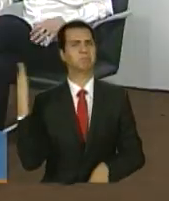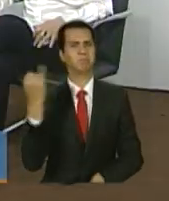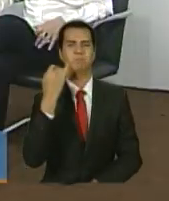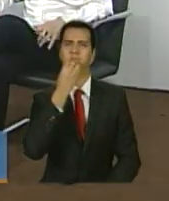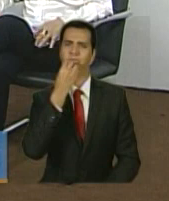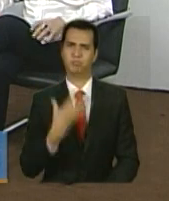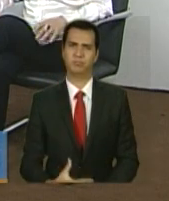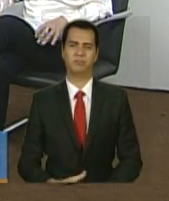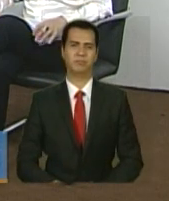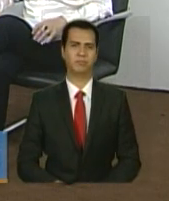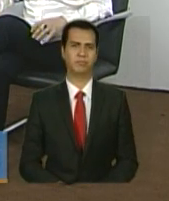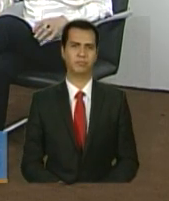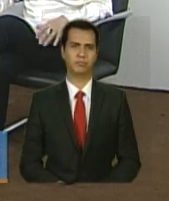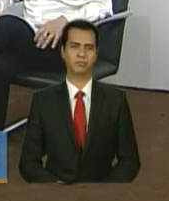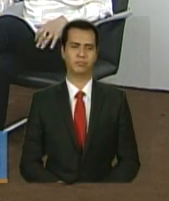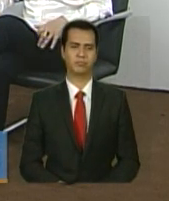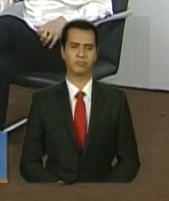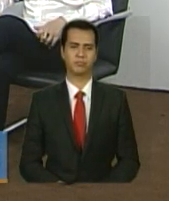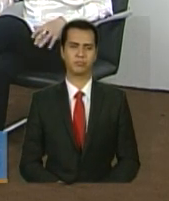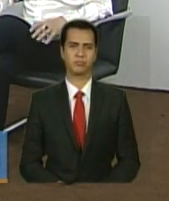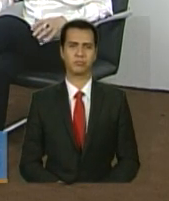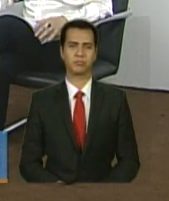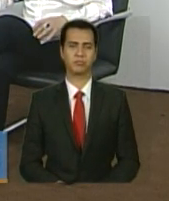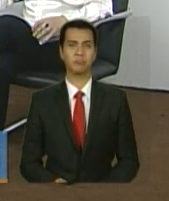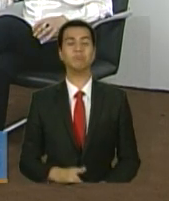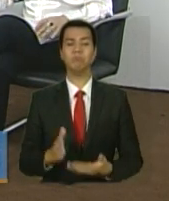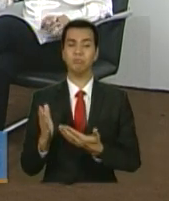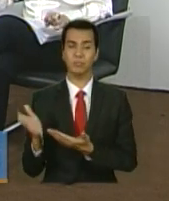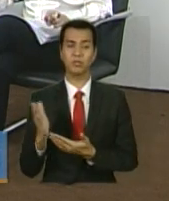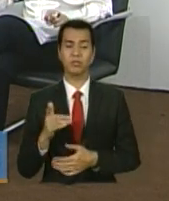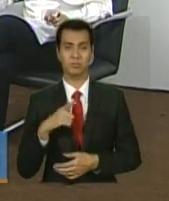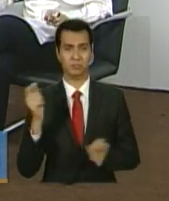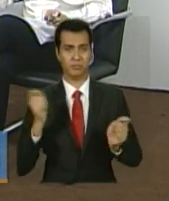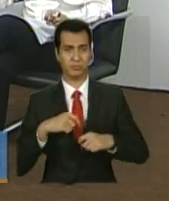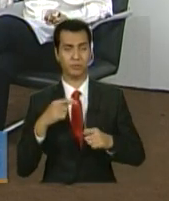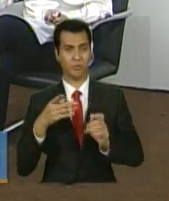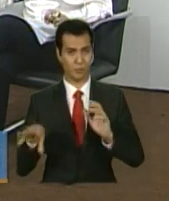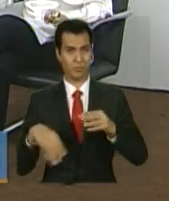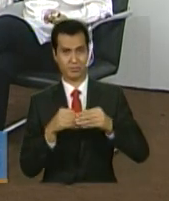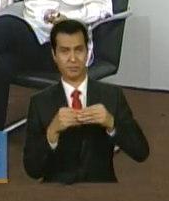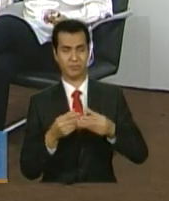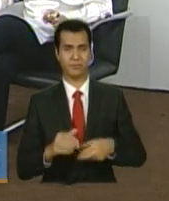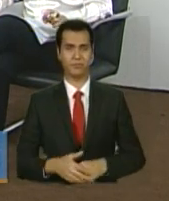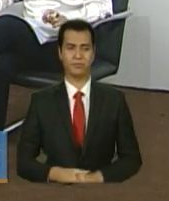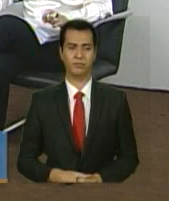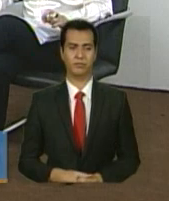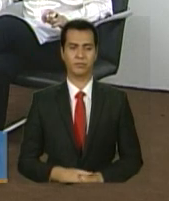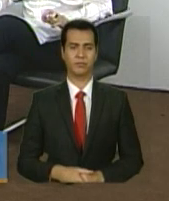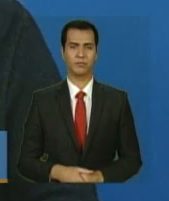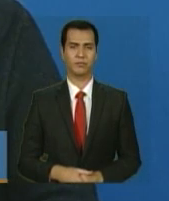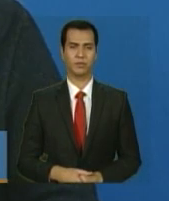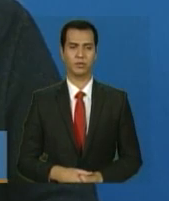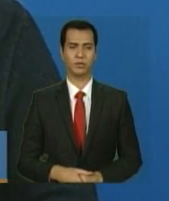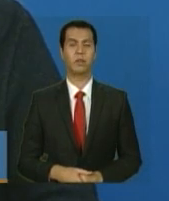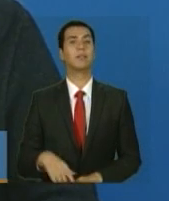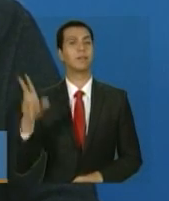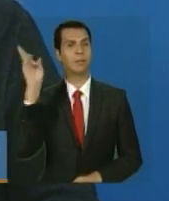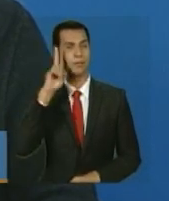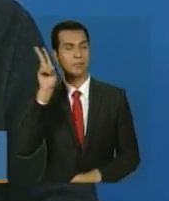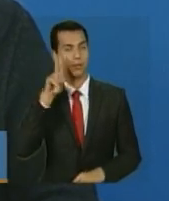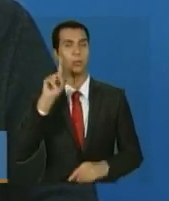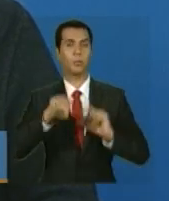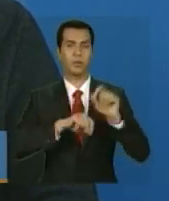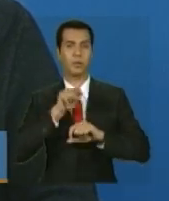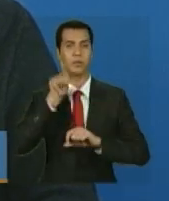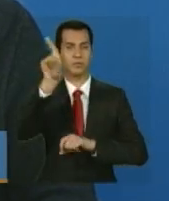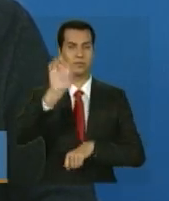poderia complementar alguma coisa aí. Não, é isso. E lembrando, Tânia, que o Estado de Pernambuco deve